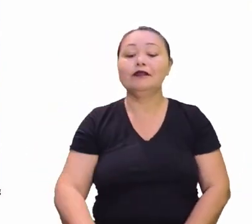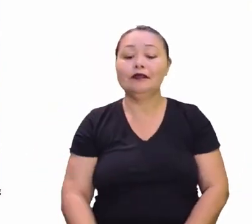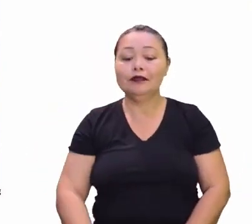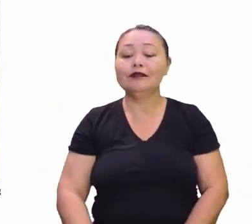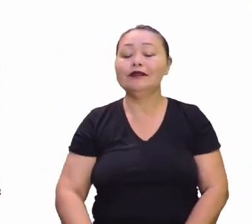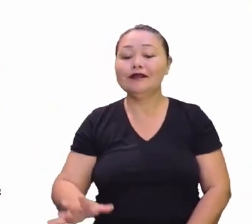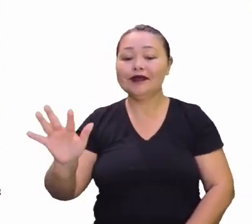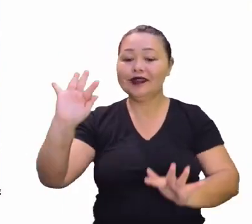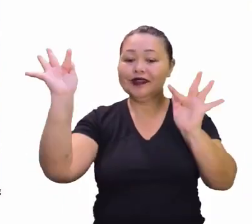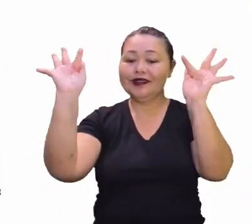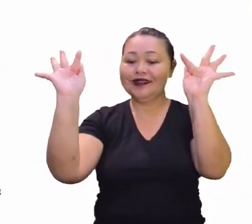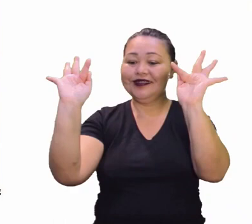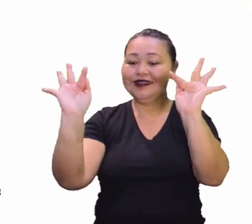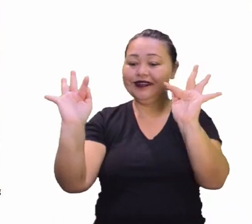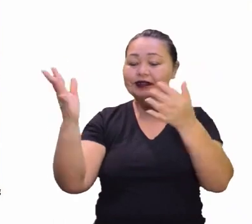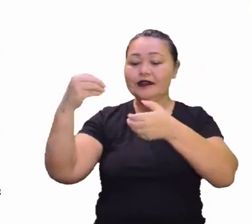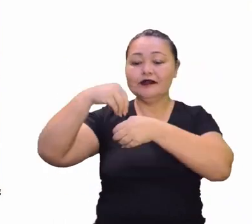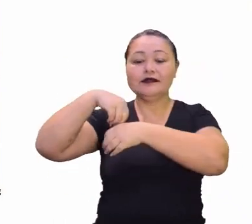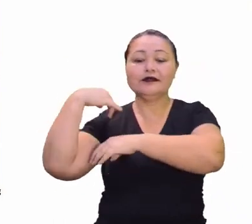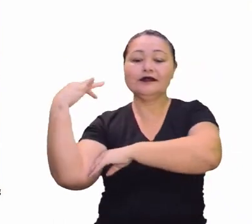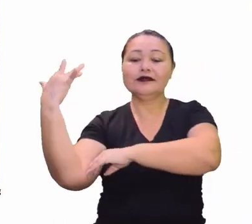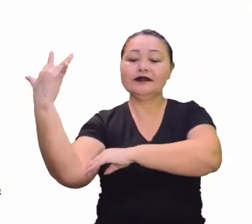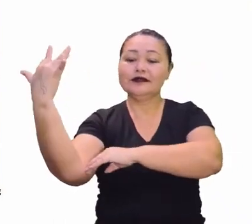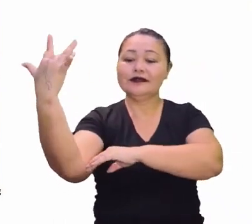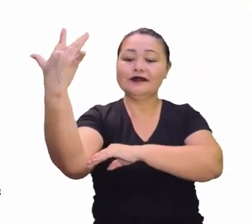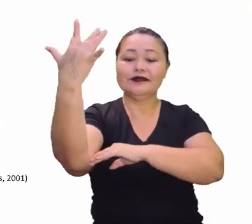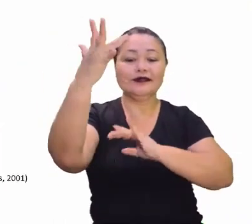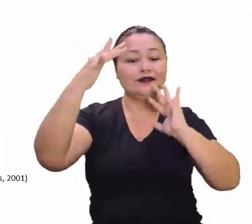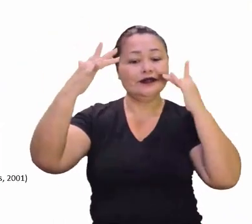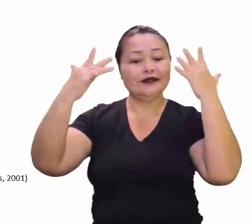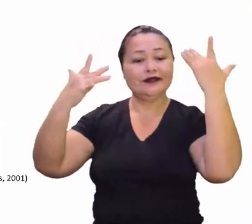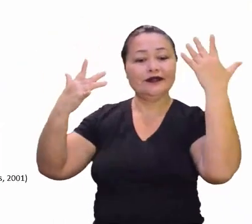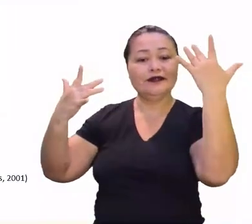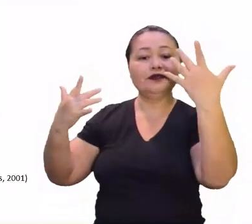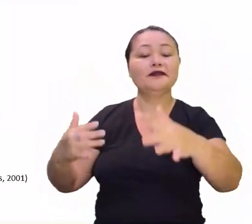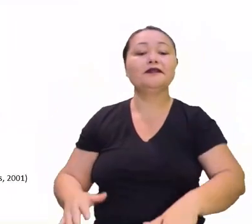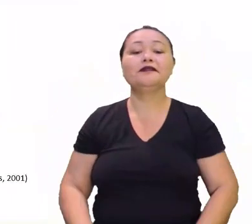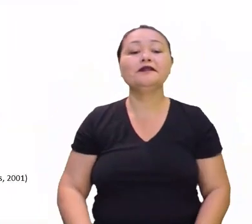Galera, povo feliz no meio da floresta. No meio da floresta, meu amigo.